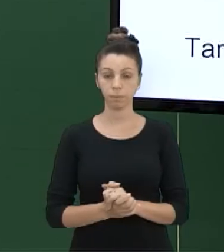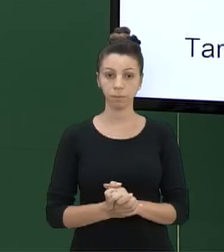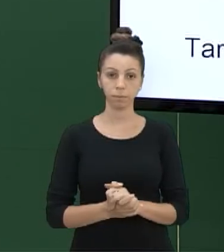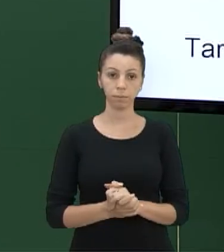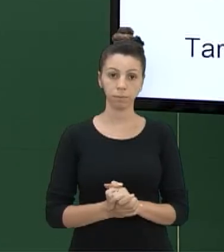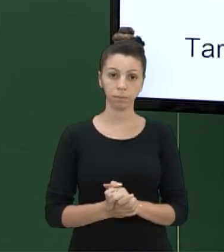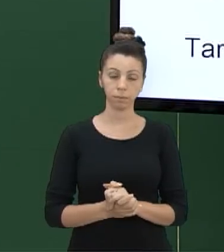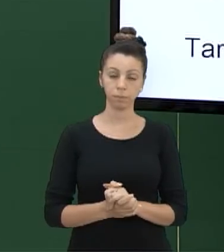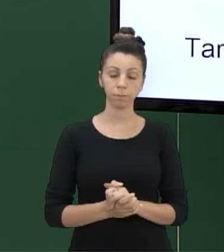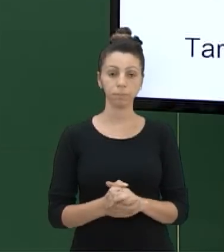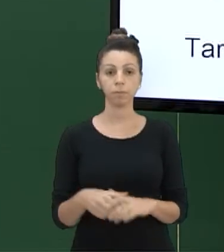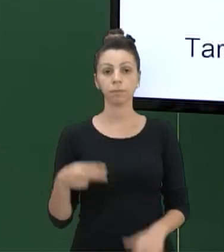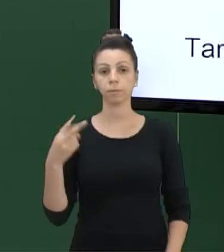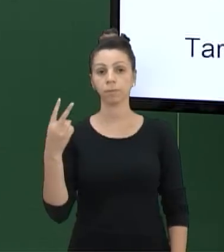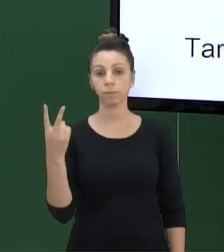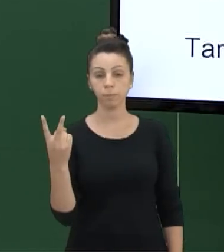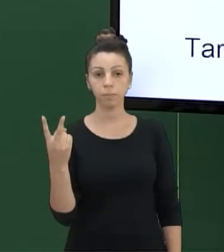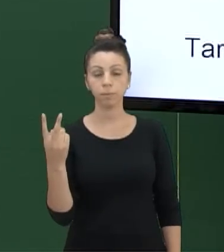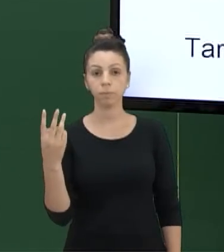alcançar o